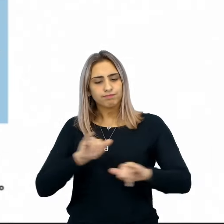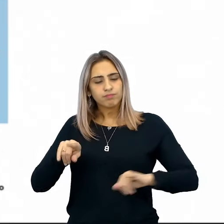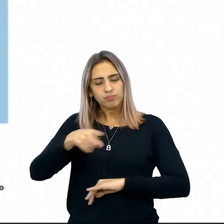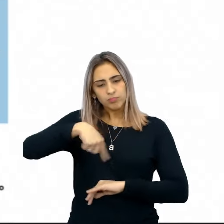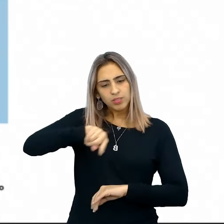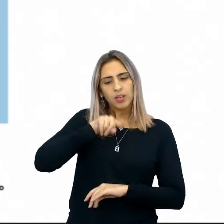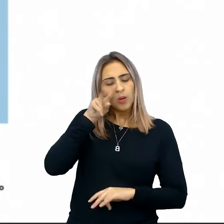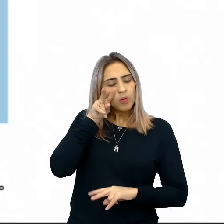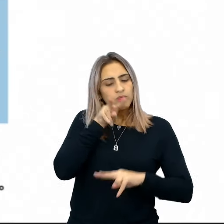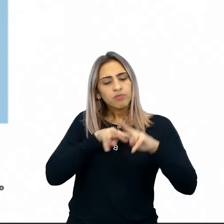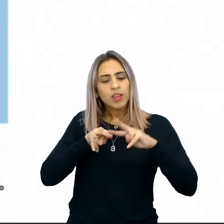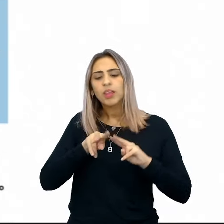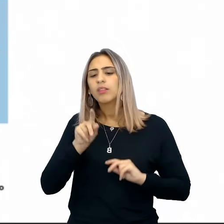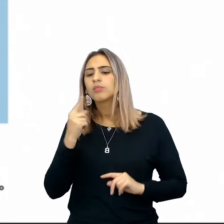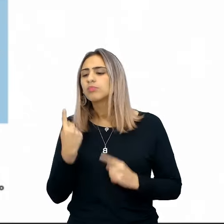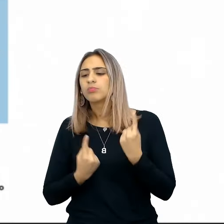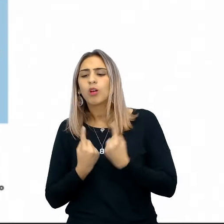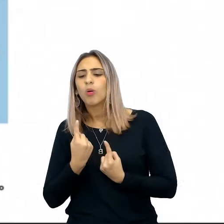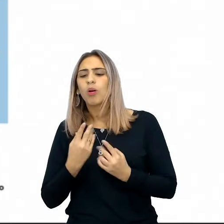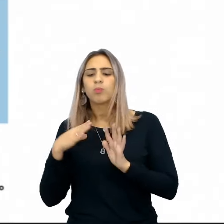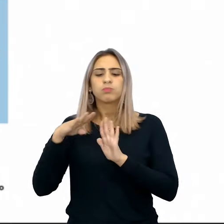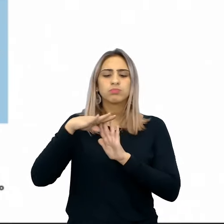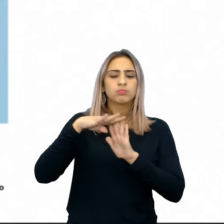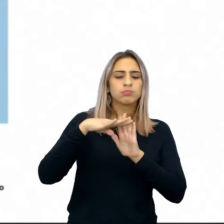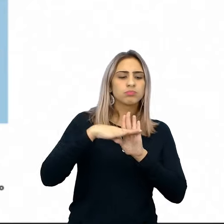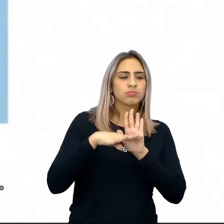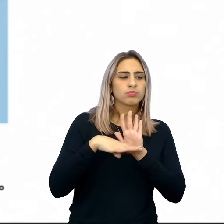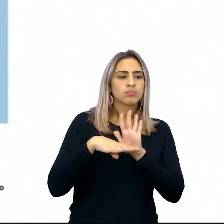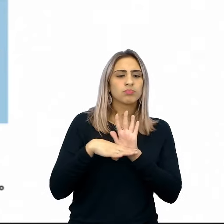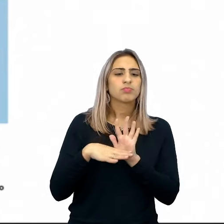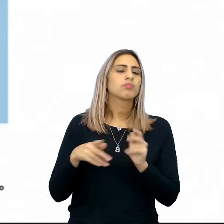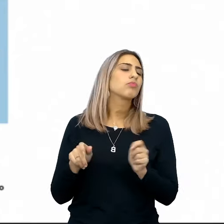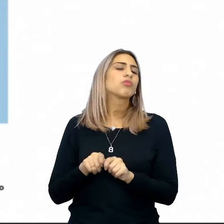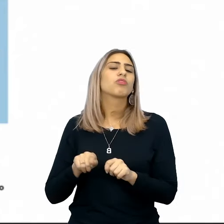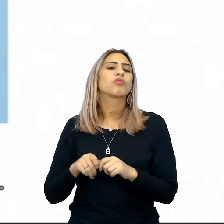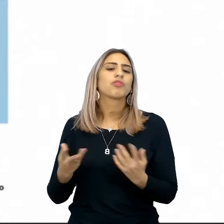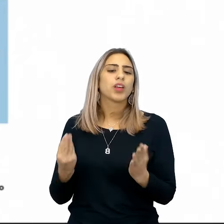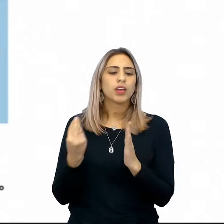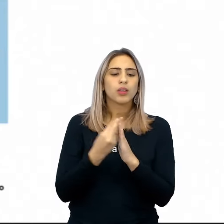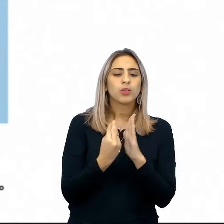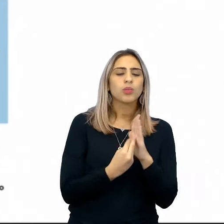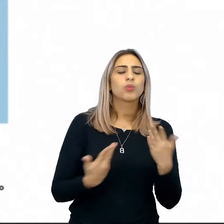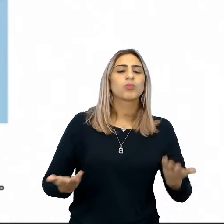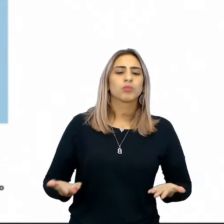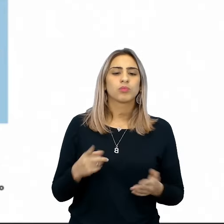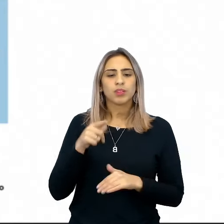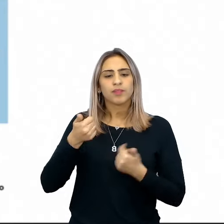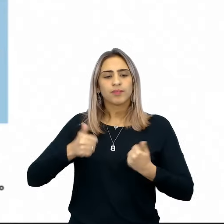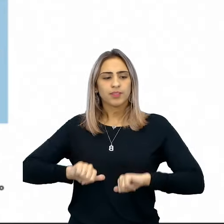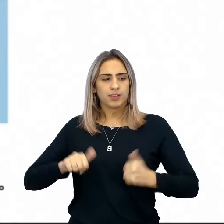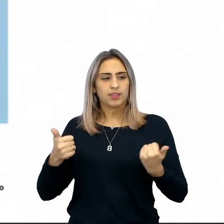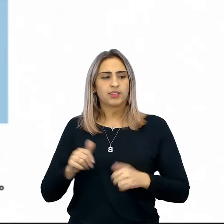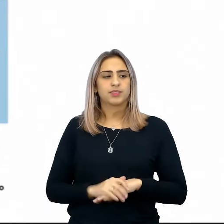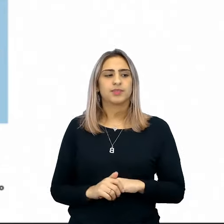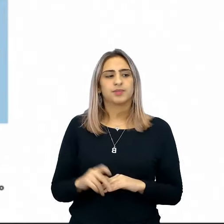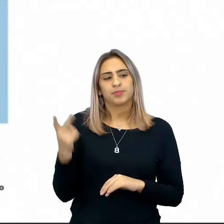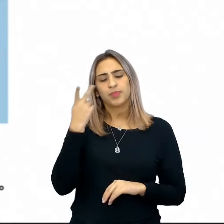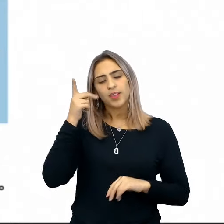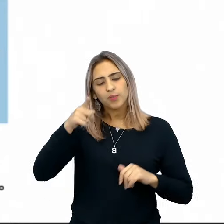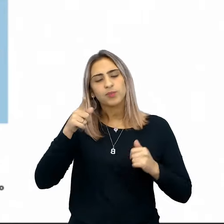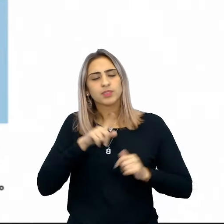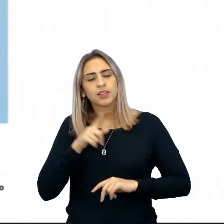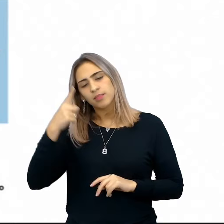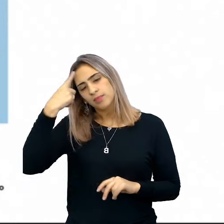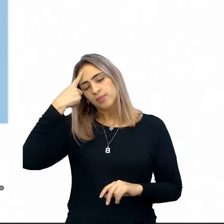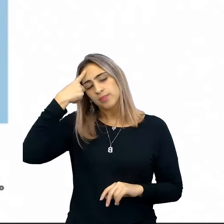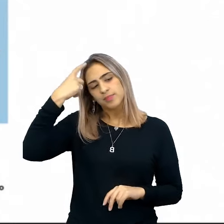você observar que tipo de item que foi elaborado e aplicado, né, nessa avaliação, para que você tenha